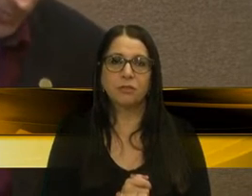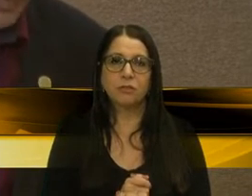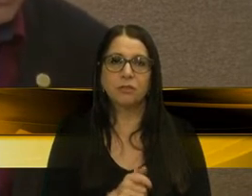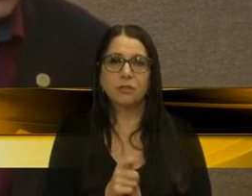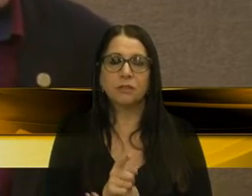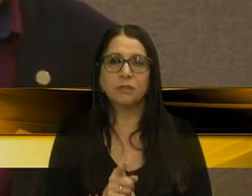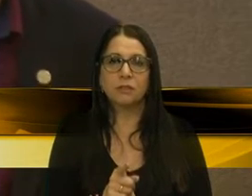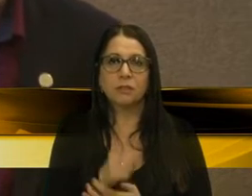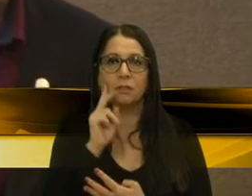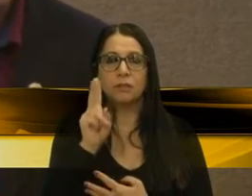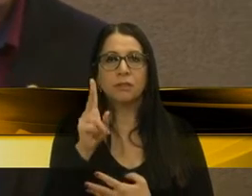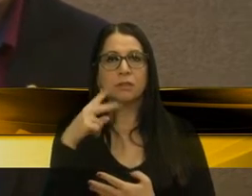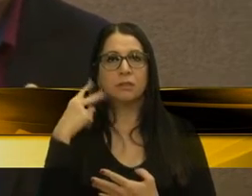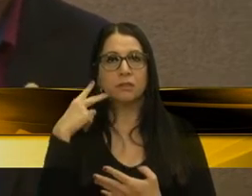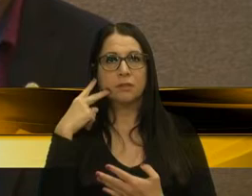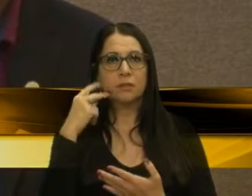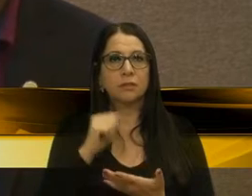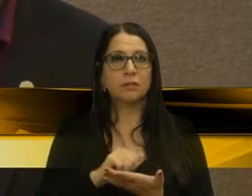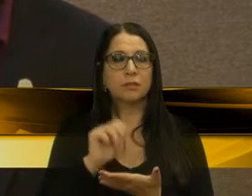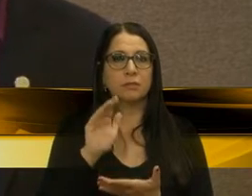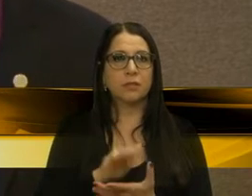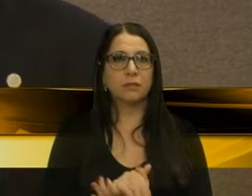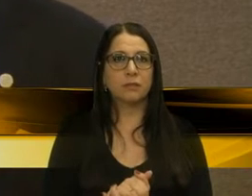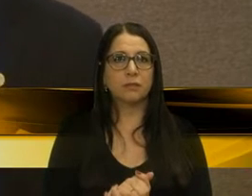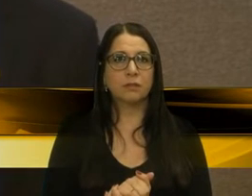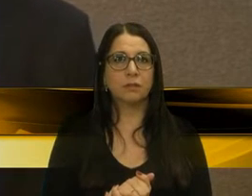do nosso partido, o Concede uma PP. parte, vereador.